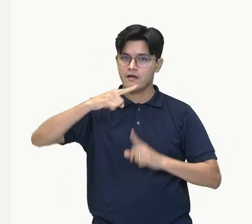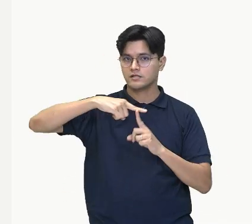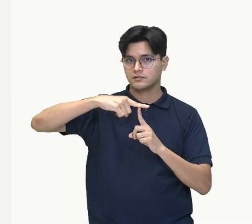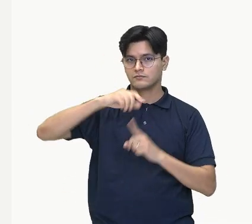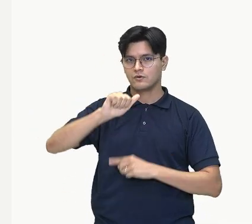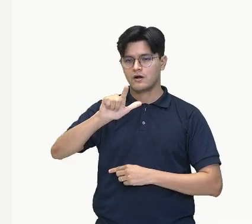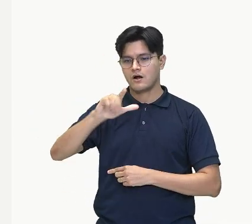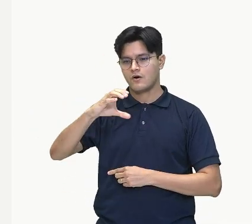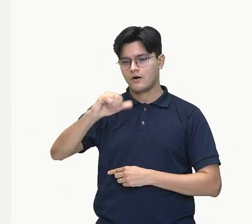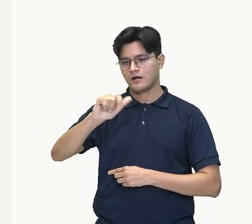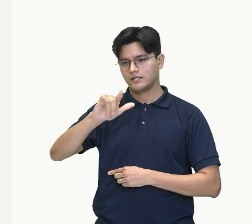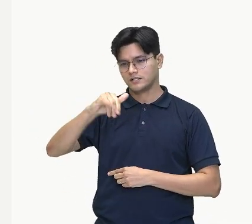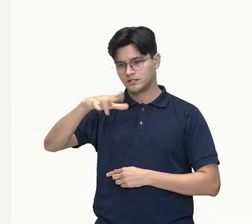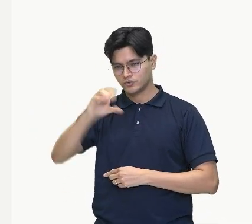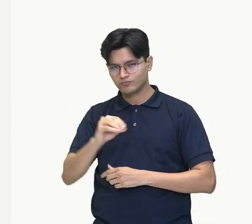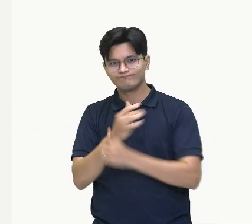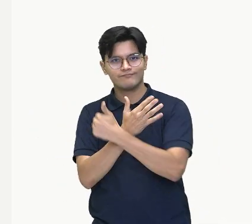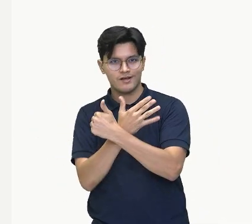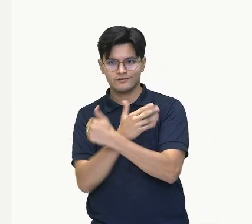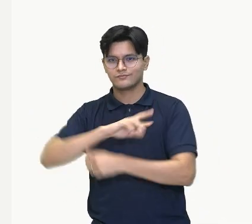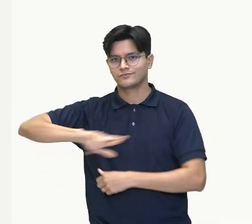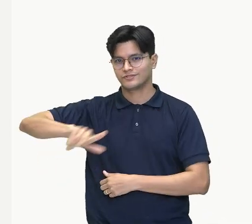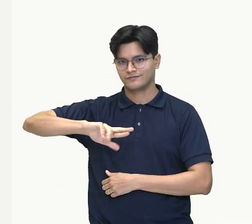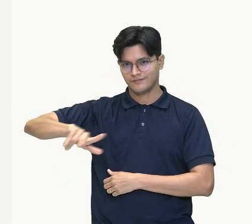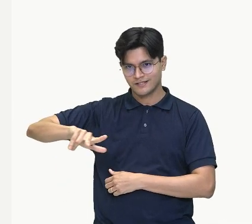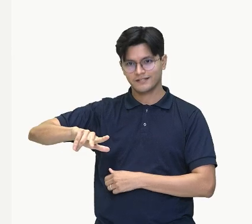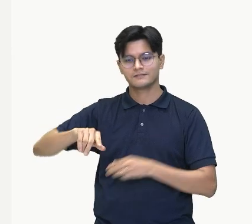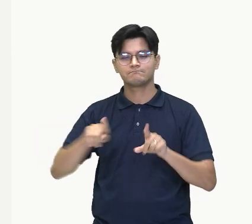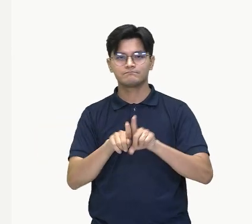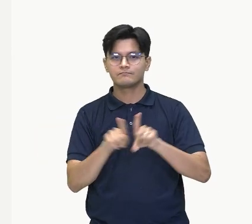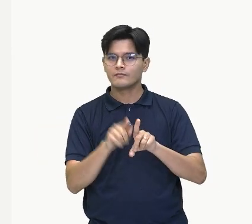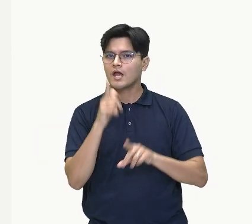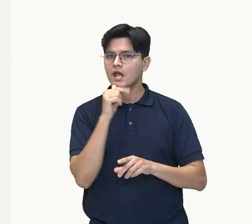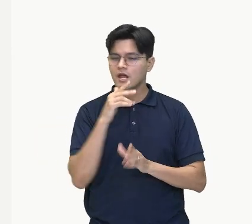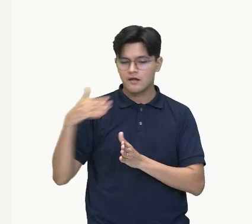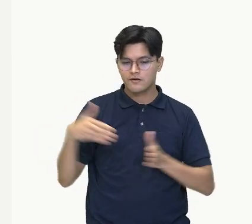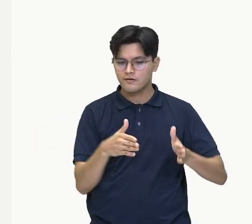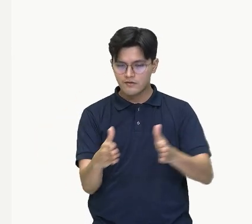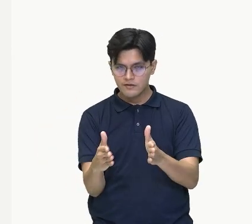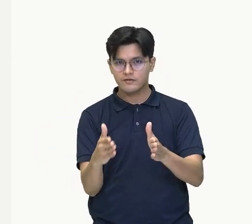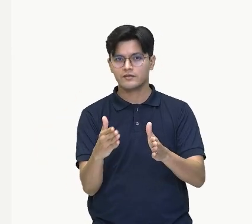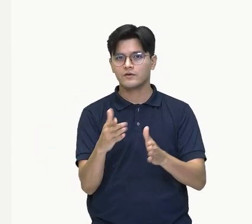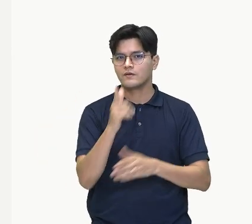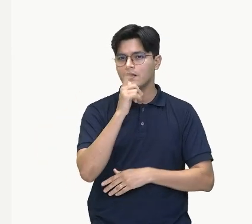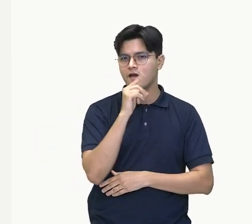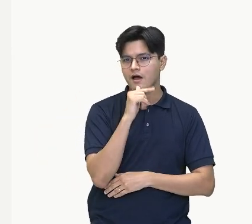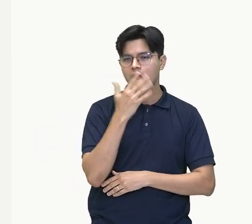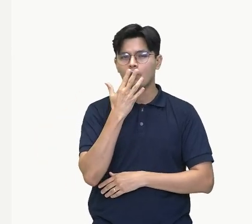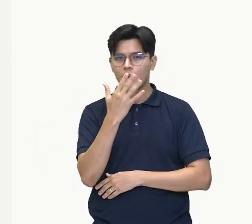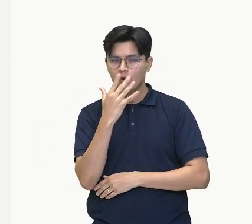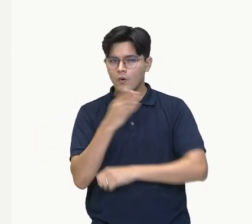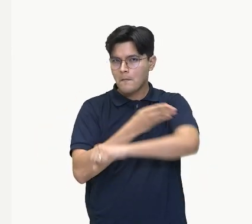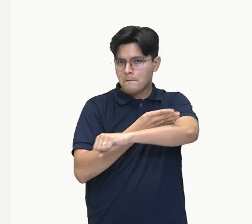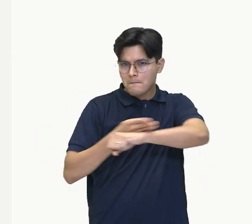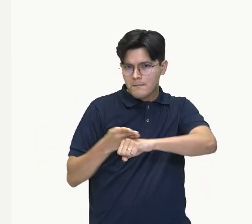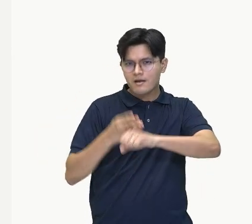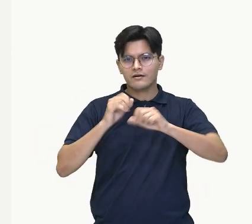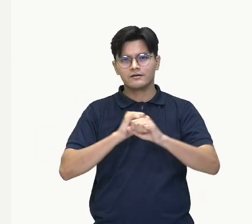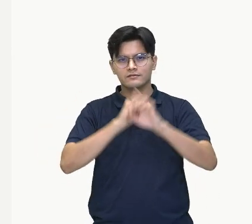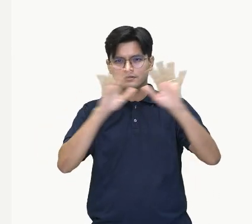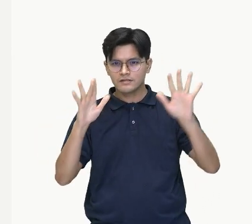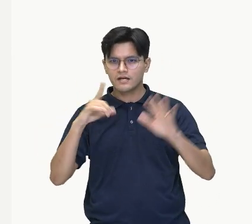Os rios de águas brancas, eles carregam essa grande quantidade de sedimentos devido